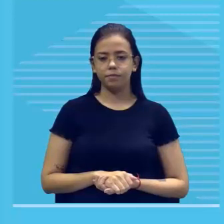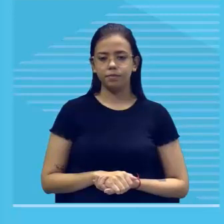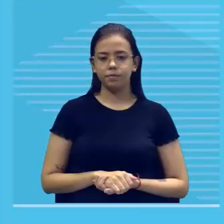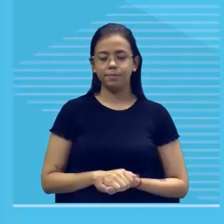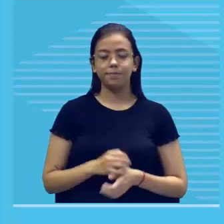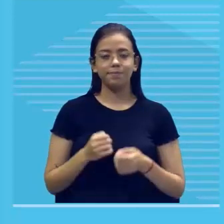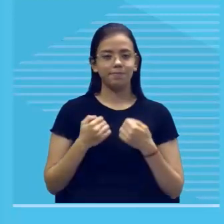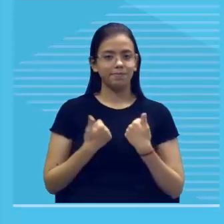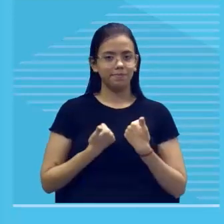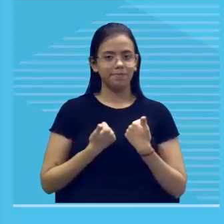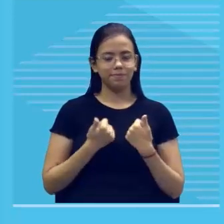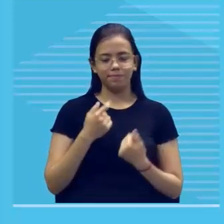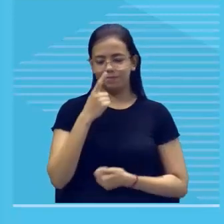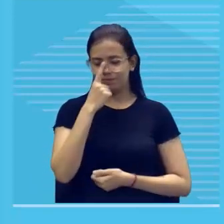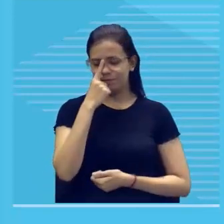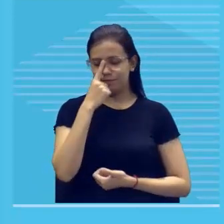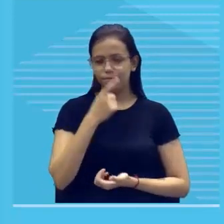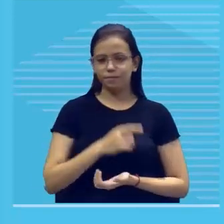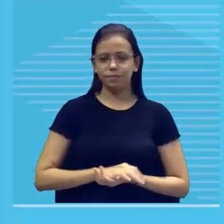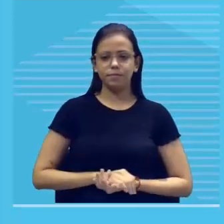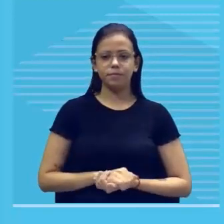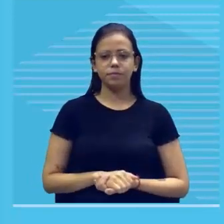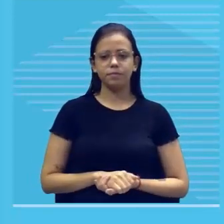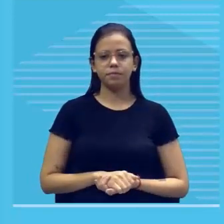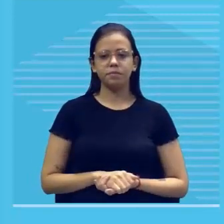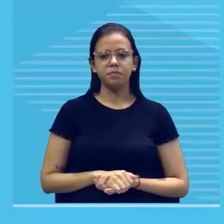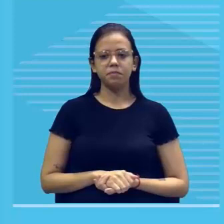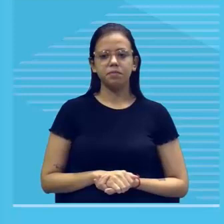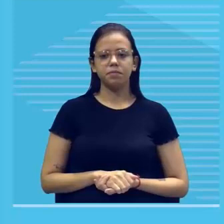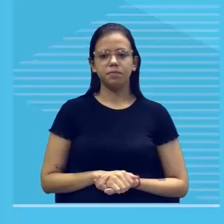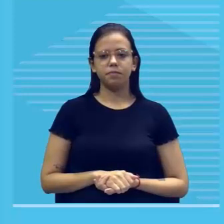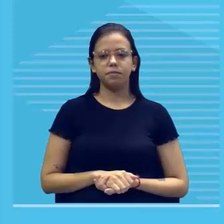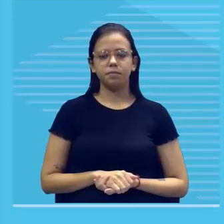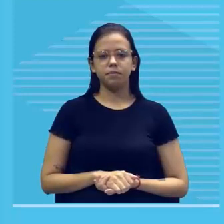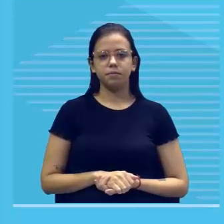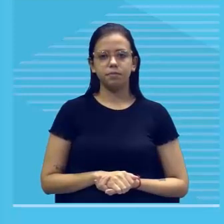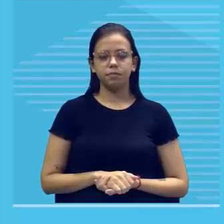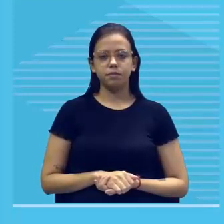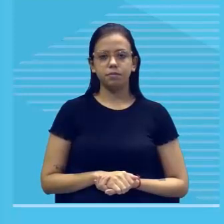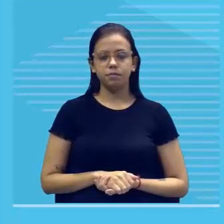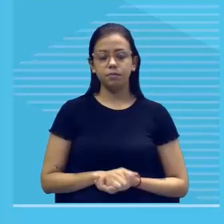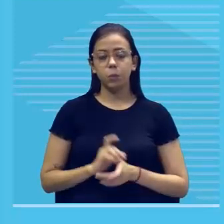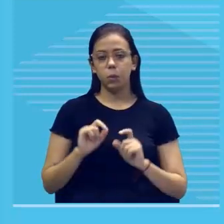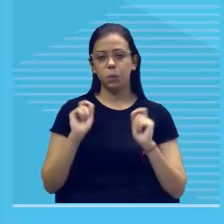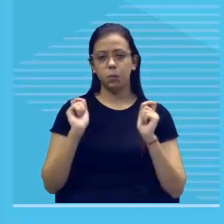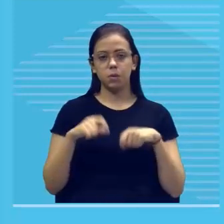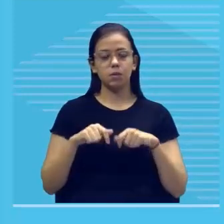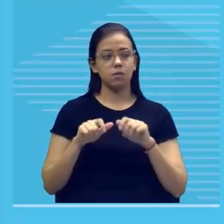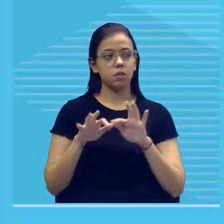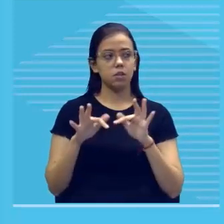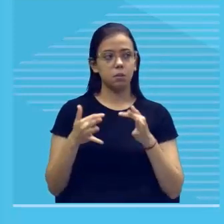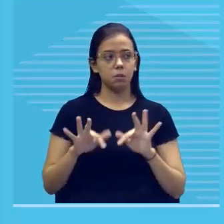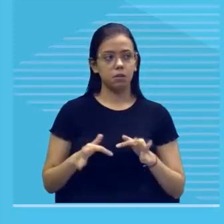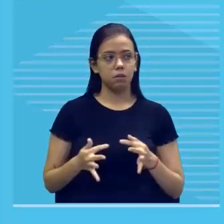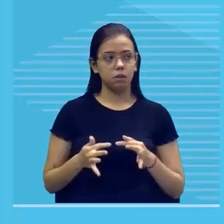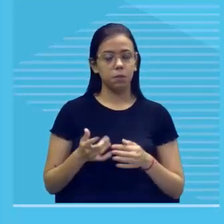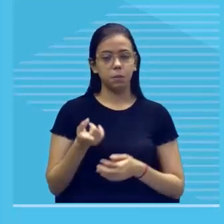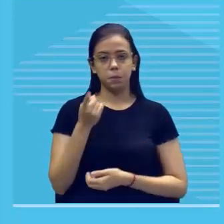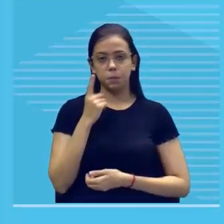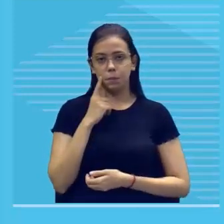é muito bem O que que a gente consegue simplificar aqui vamos lá